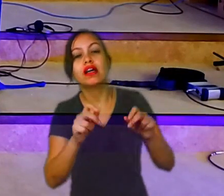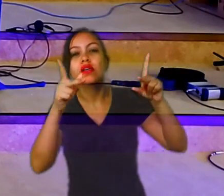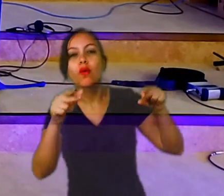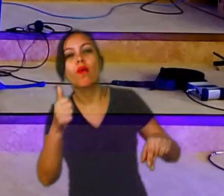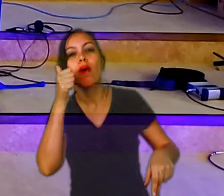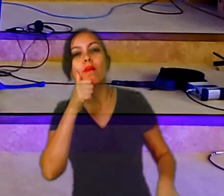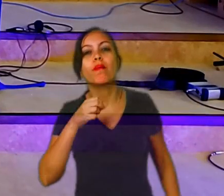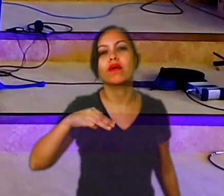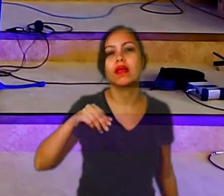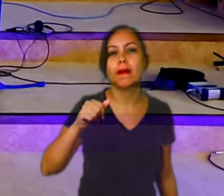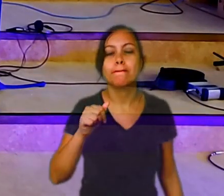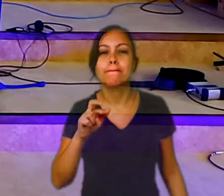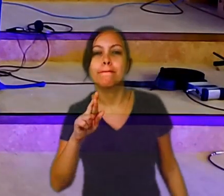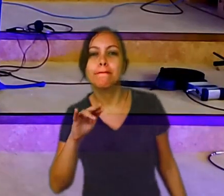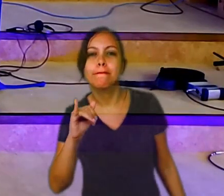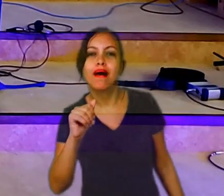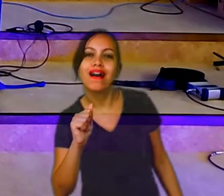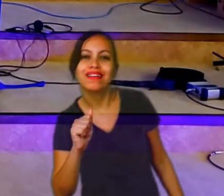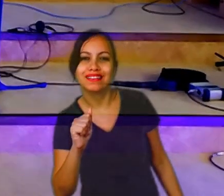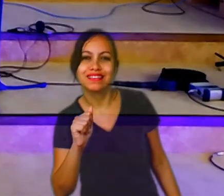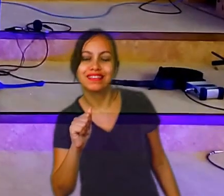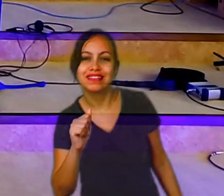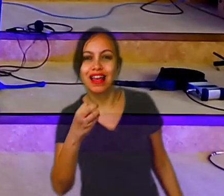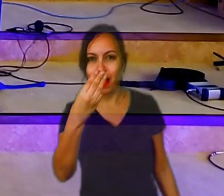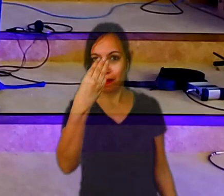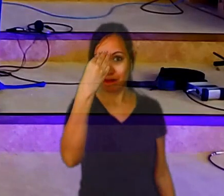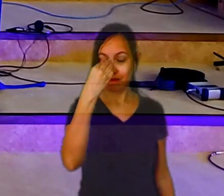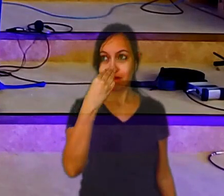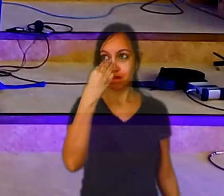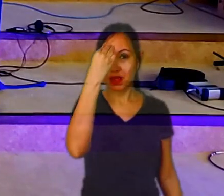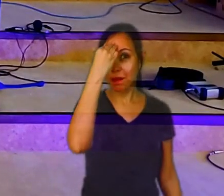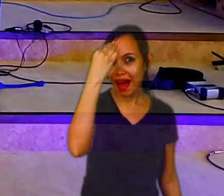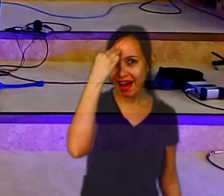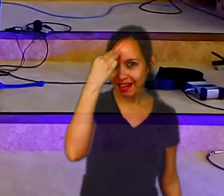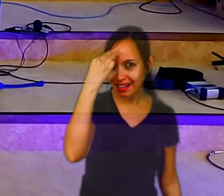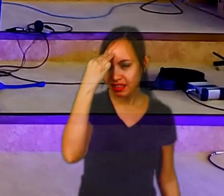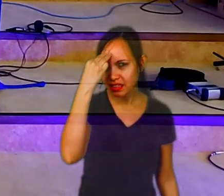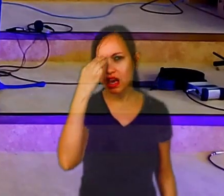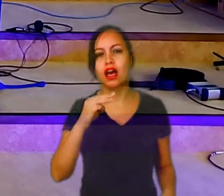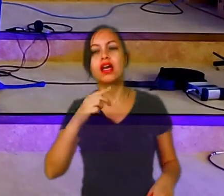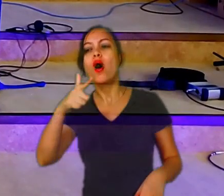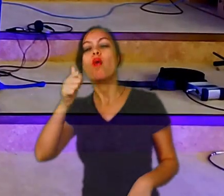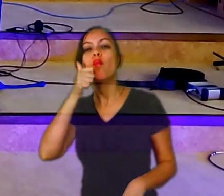sua casa. Enquanto Marta se preocupou, estava